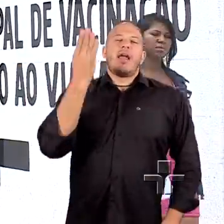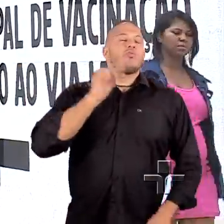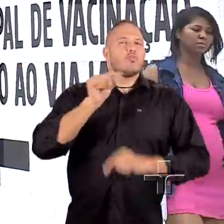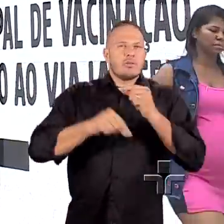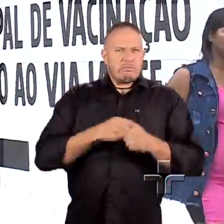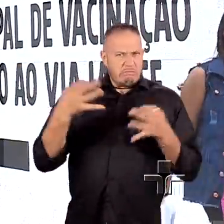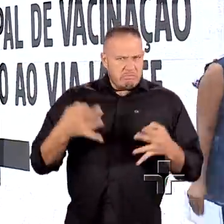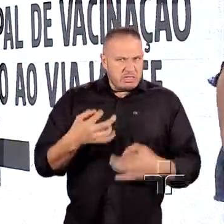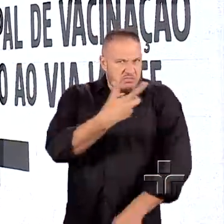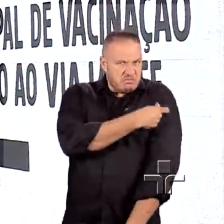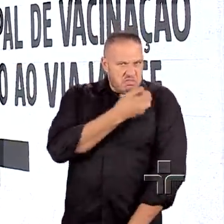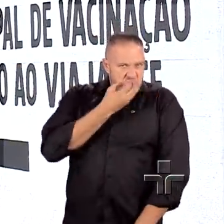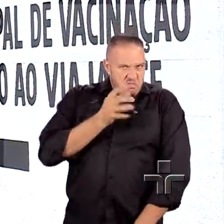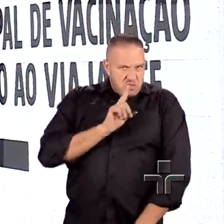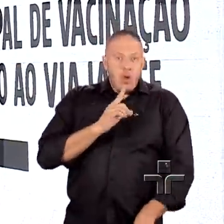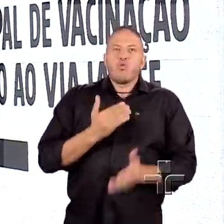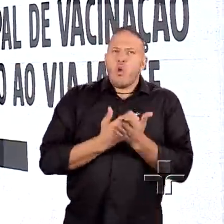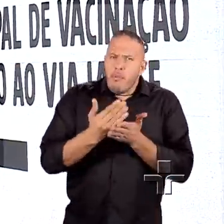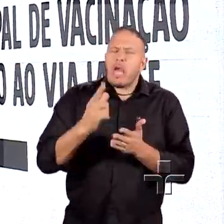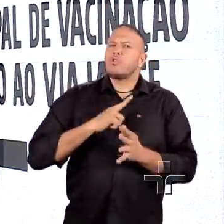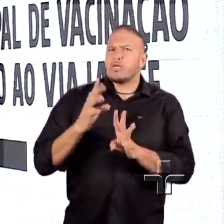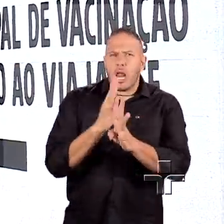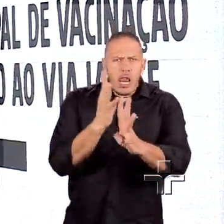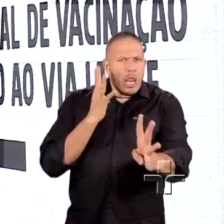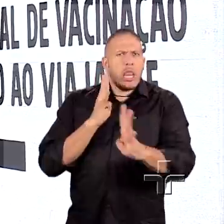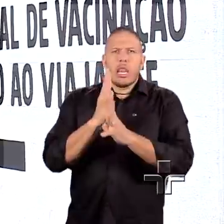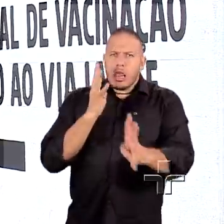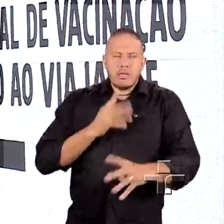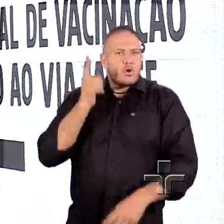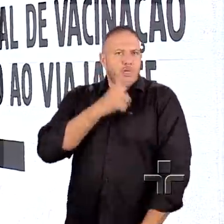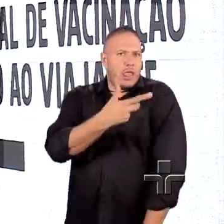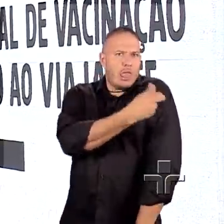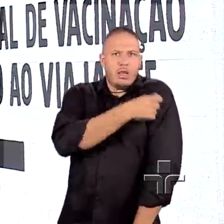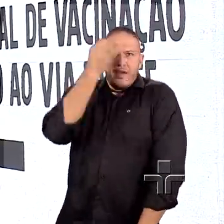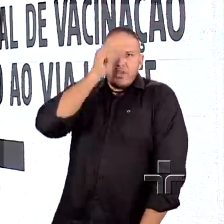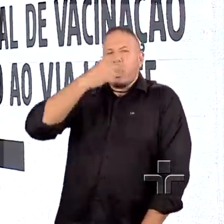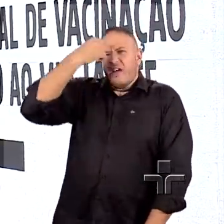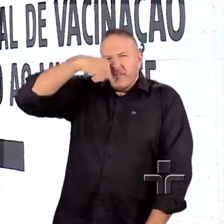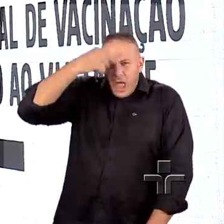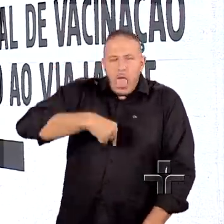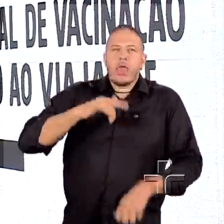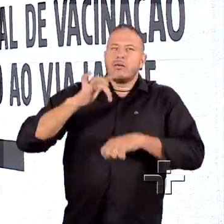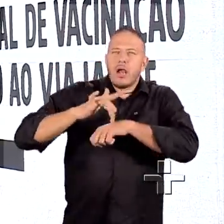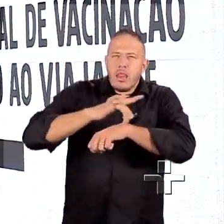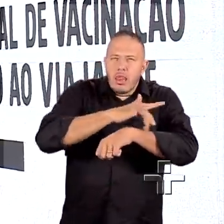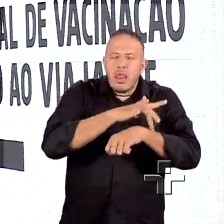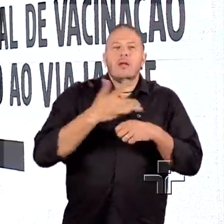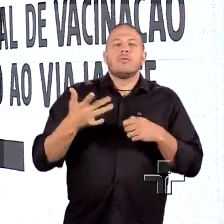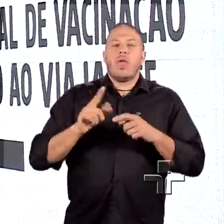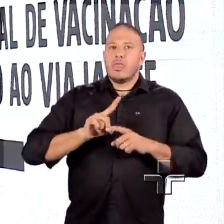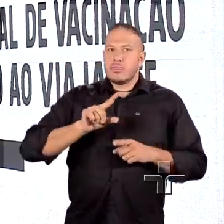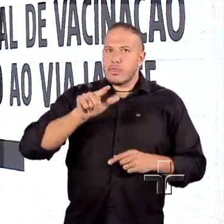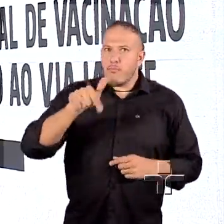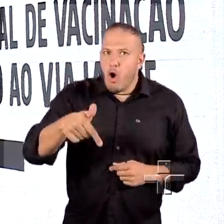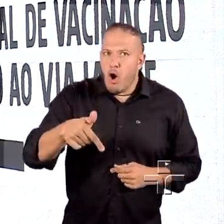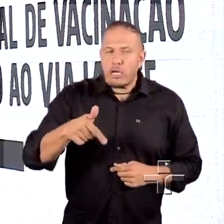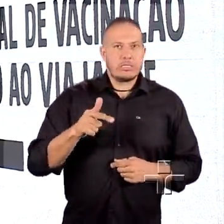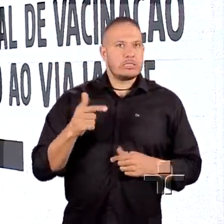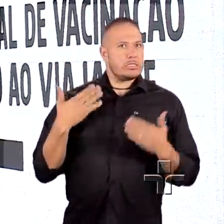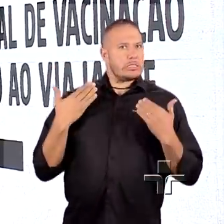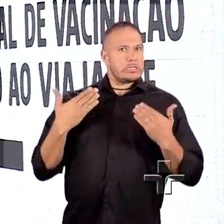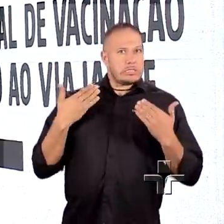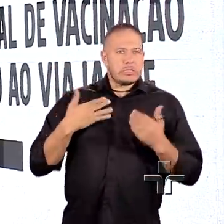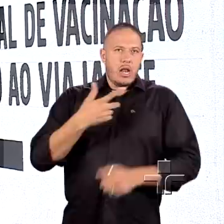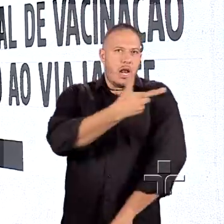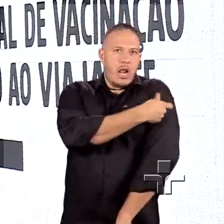das vacinas. No começo, havia filas para vacinar contra a gripe, febre amarela, sarampo. Depois, sobravam